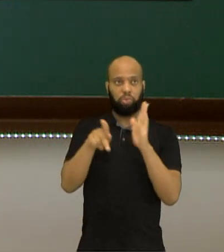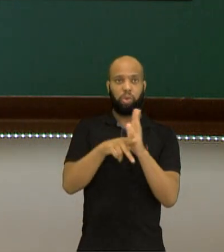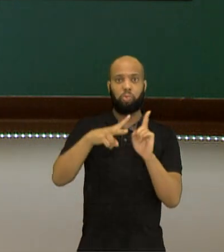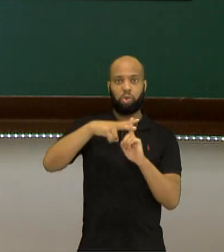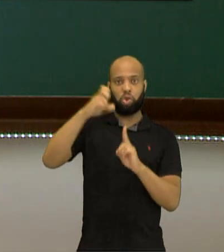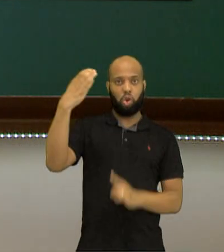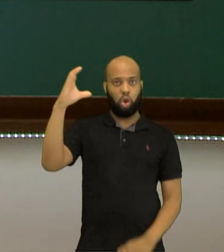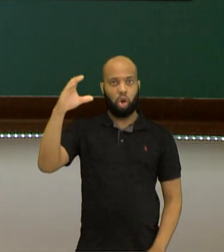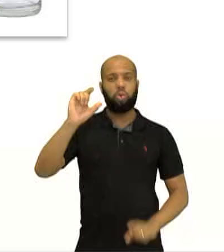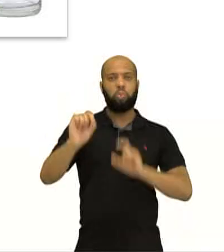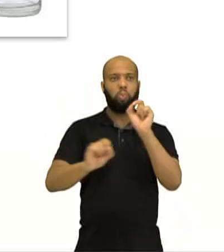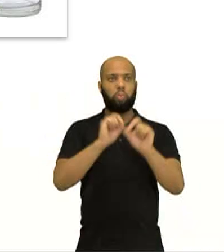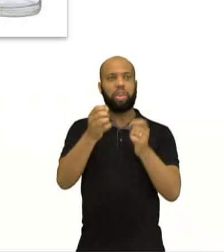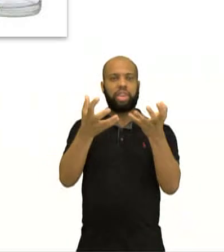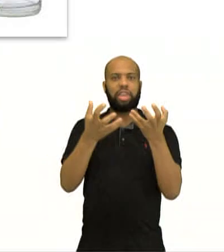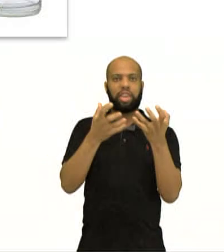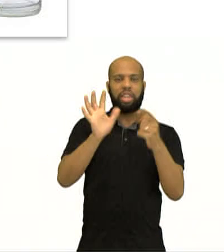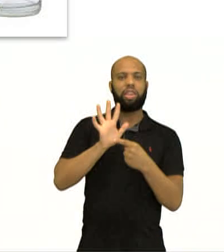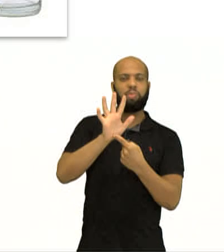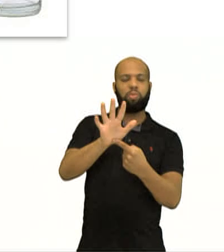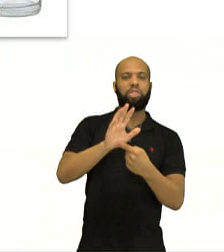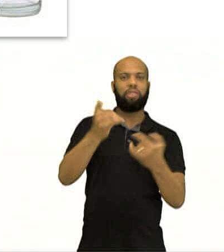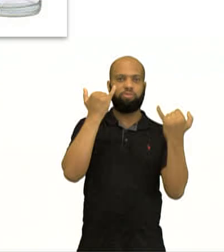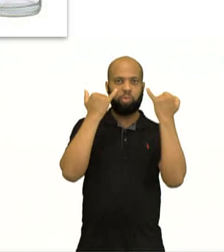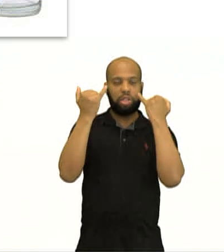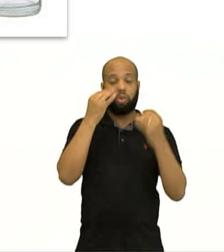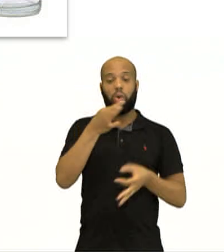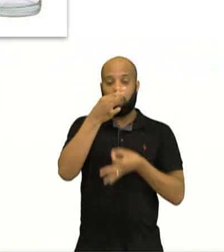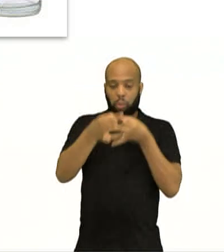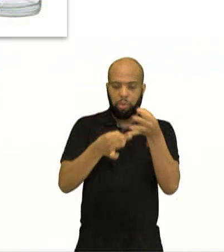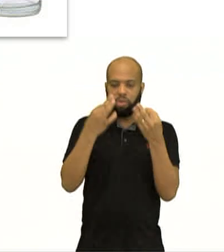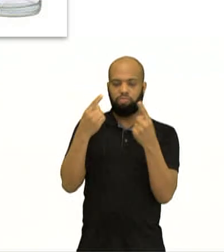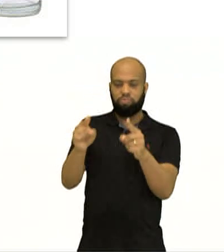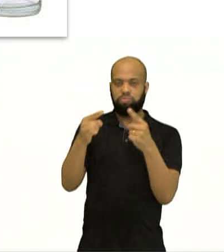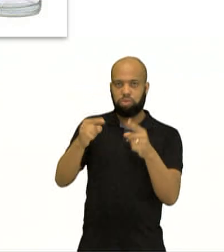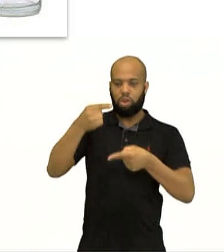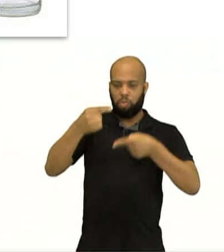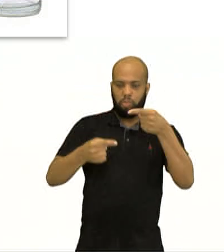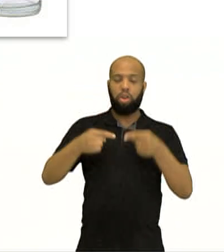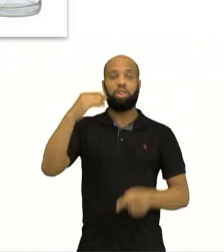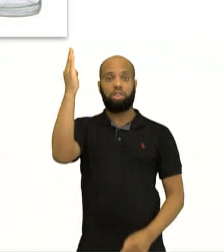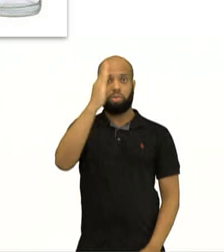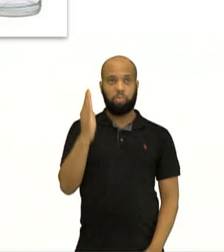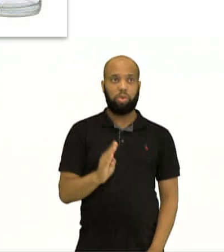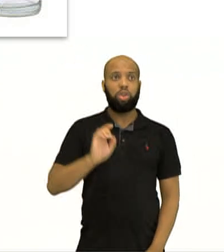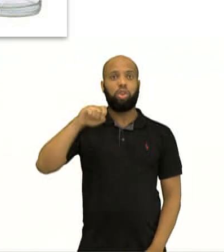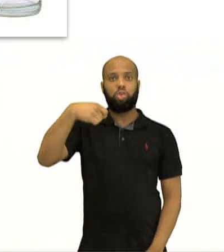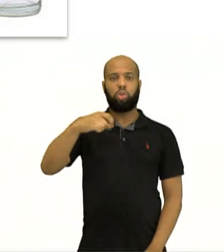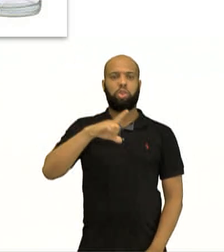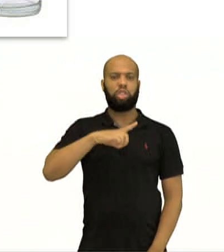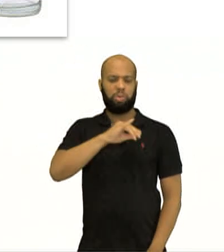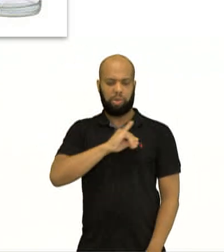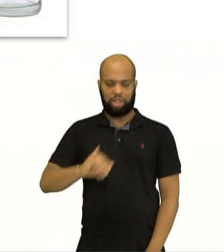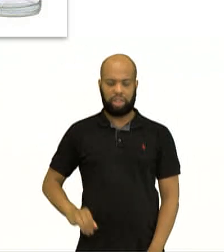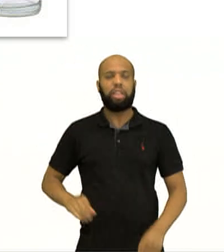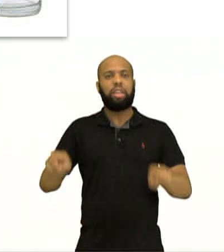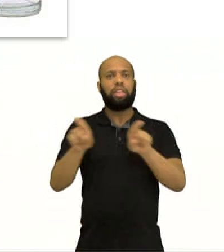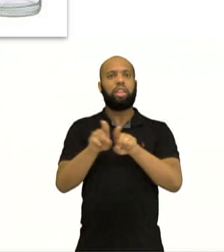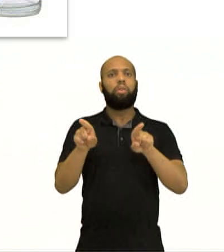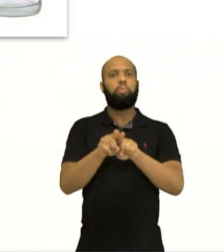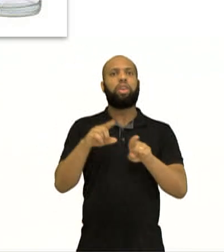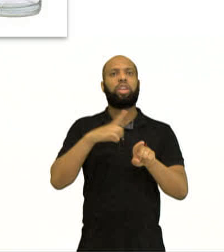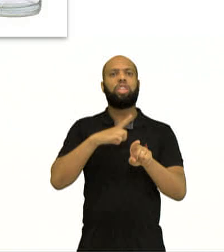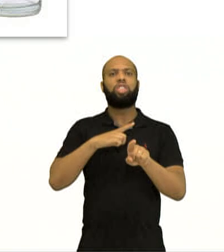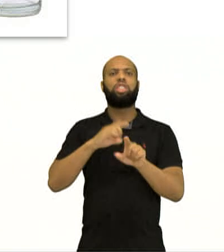Coca-Cola consistia em imprimir mensagens e opiniões críticas sobre a política brasileira, sobre o imperialismo e o